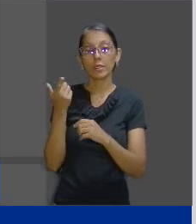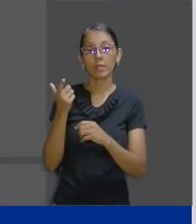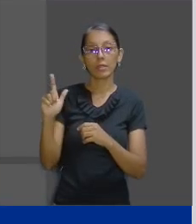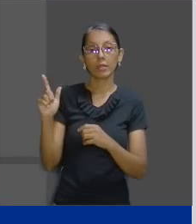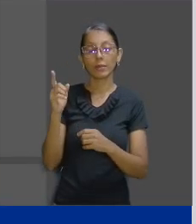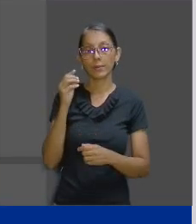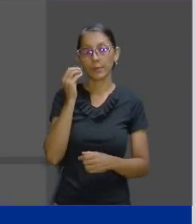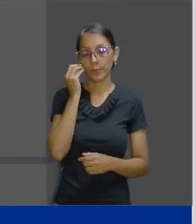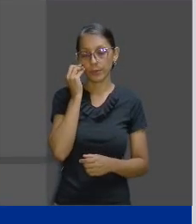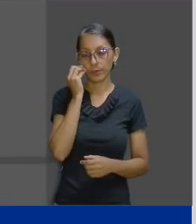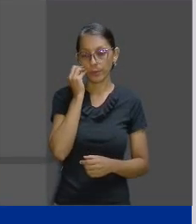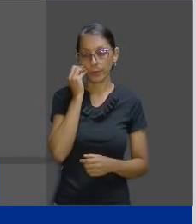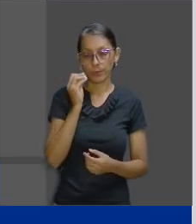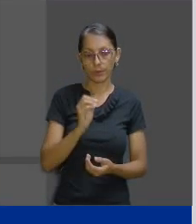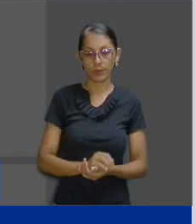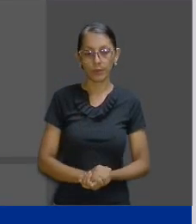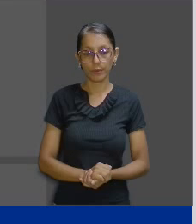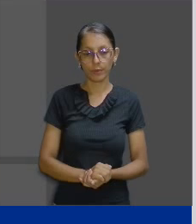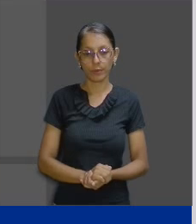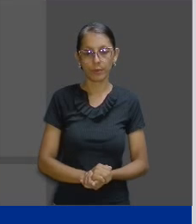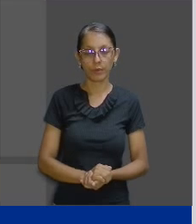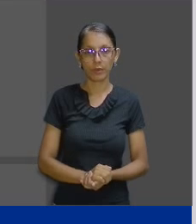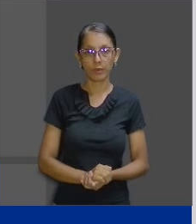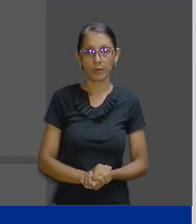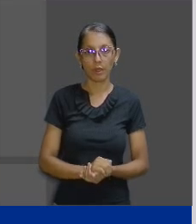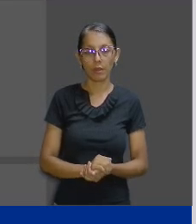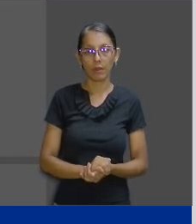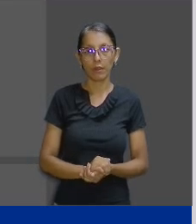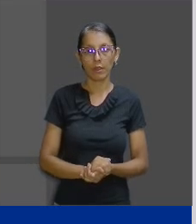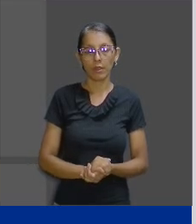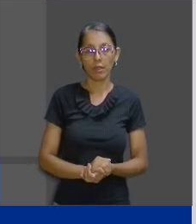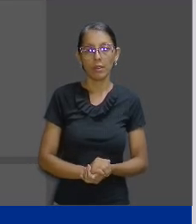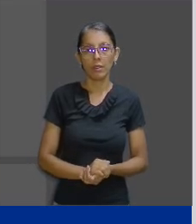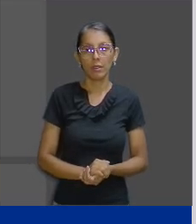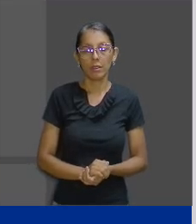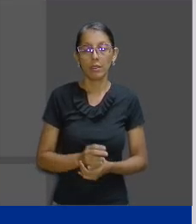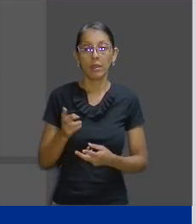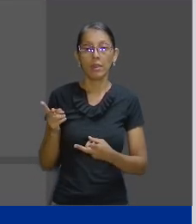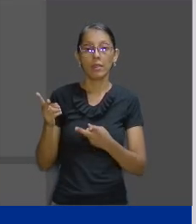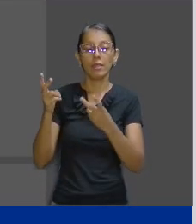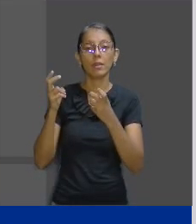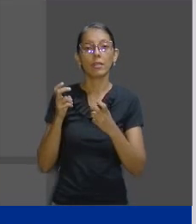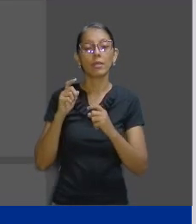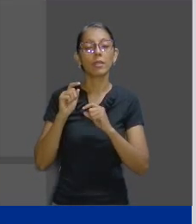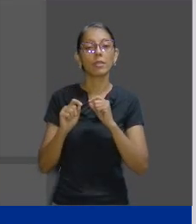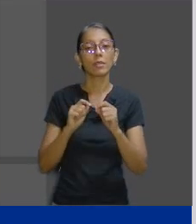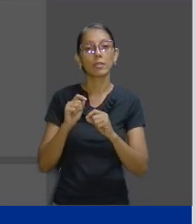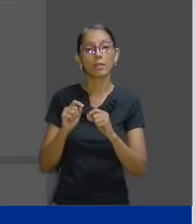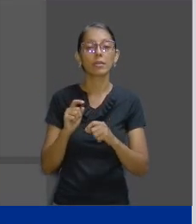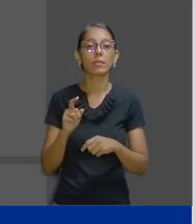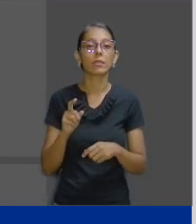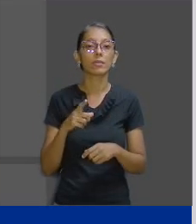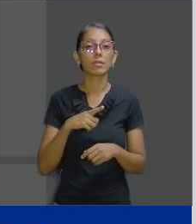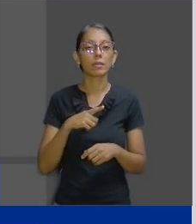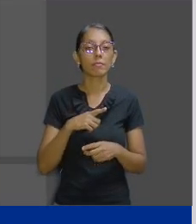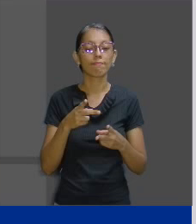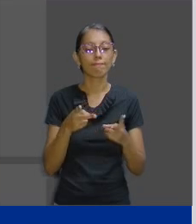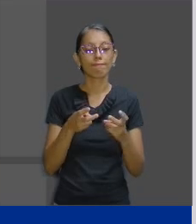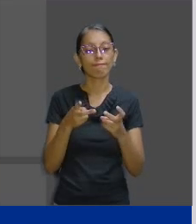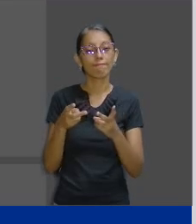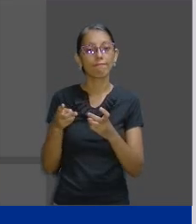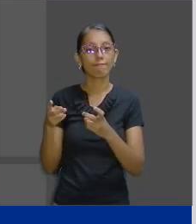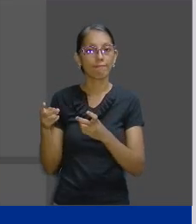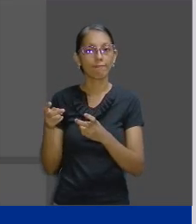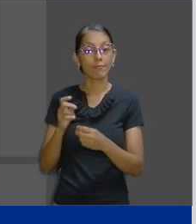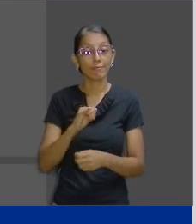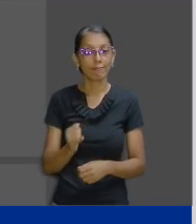uma fala final aqui que identifica que existe inclusive uma percepção de uma